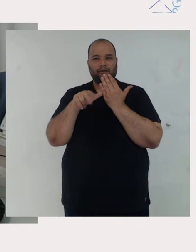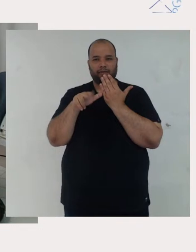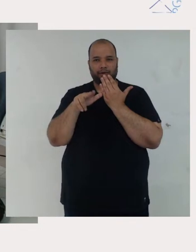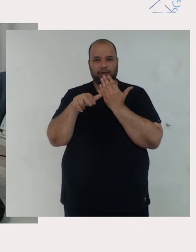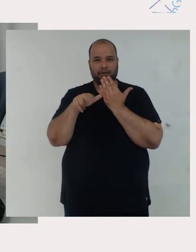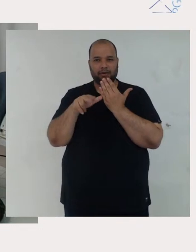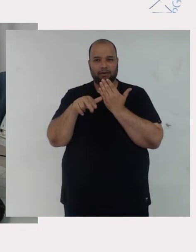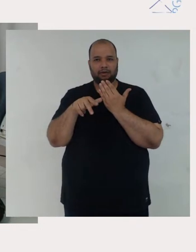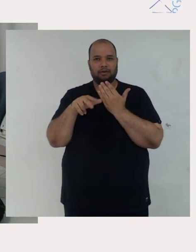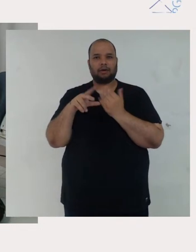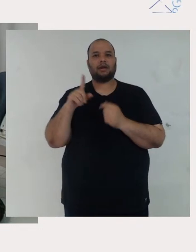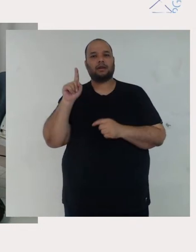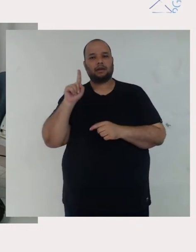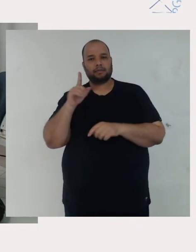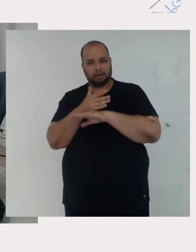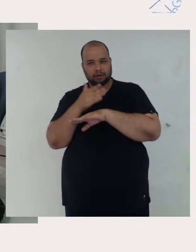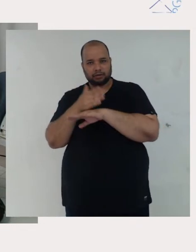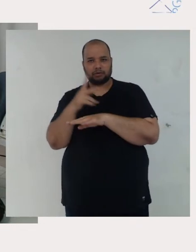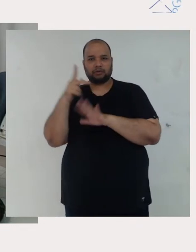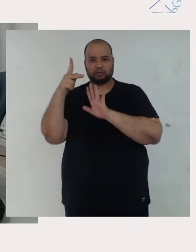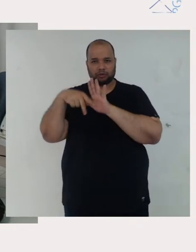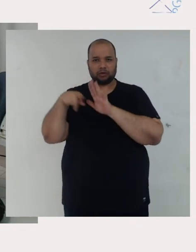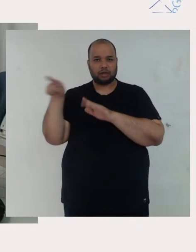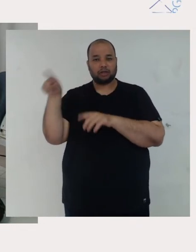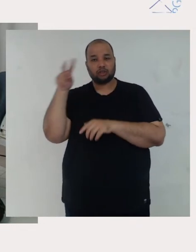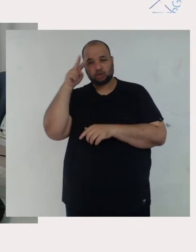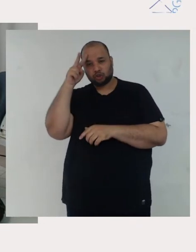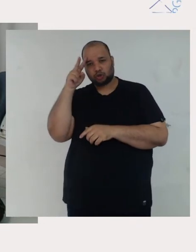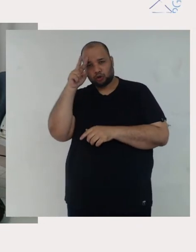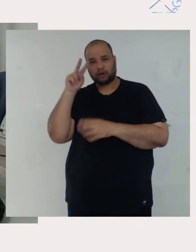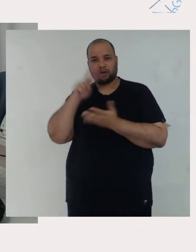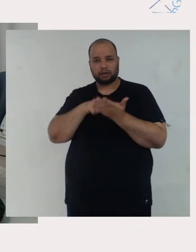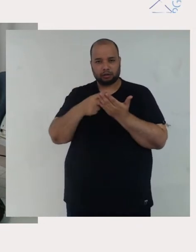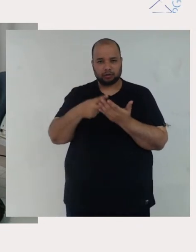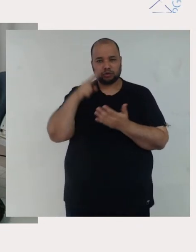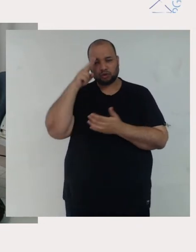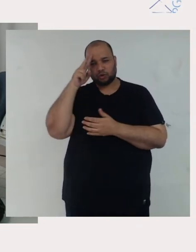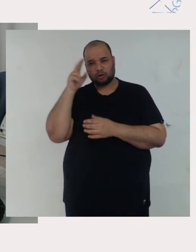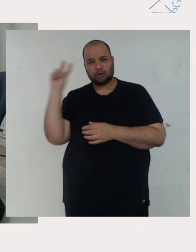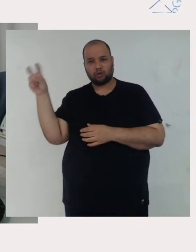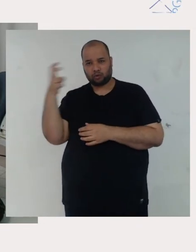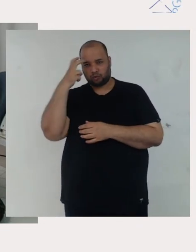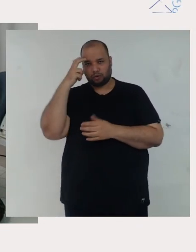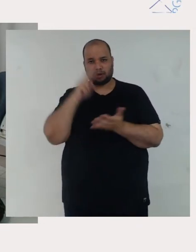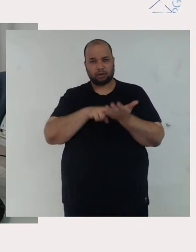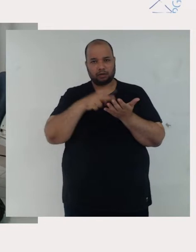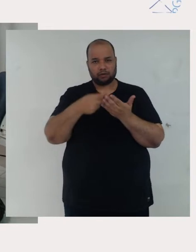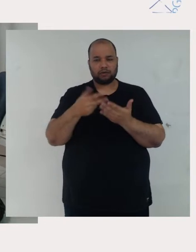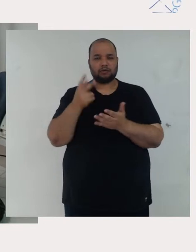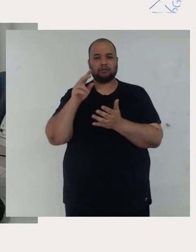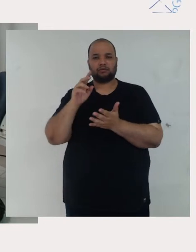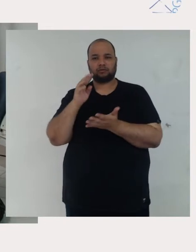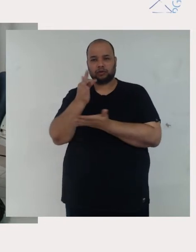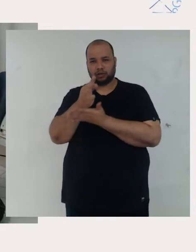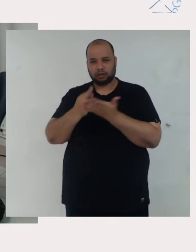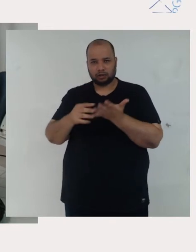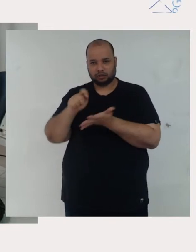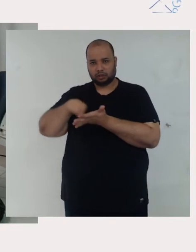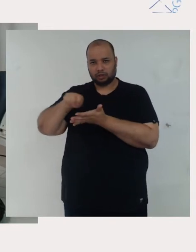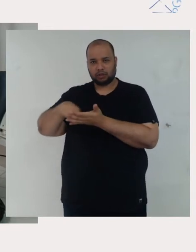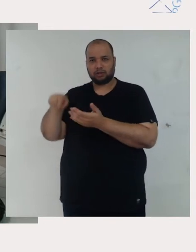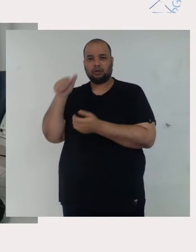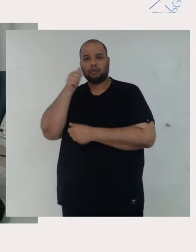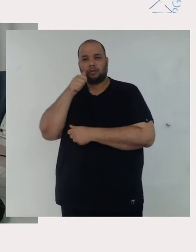atua principalmente nos seguintes temas: História da Tradução, História Cultural, Tradução de Textos Escritos por